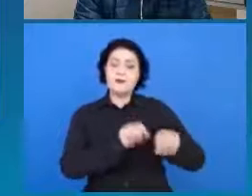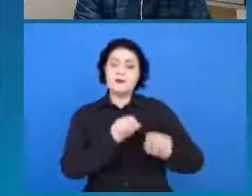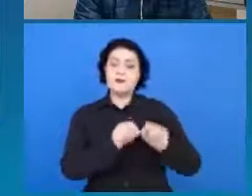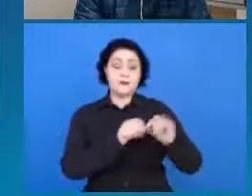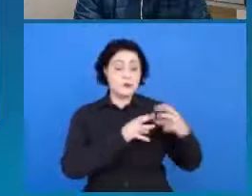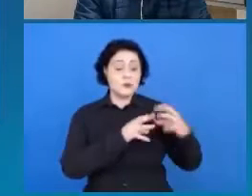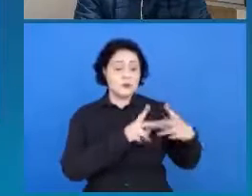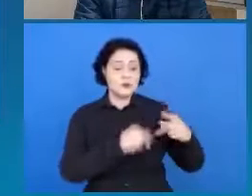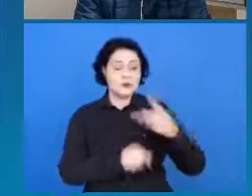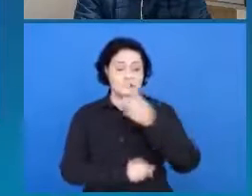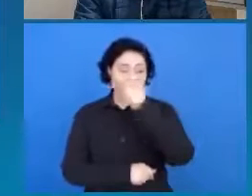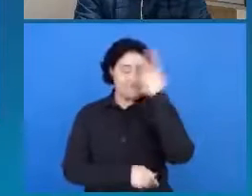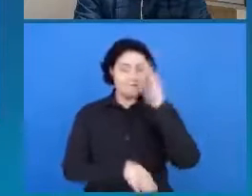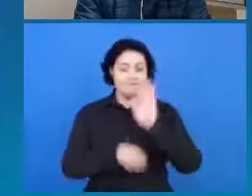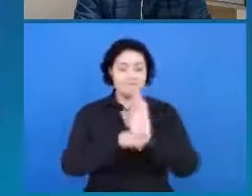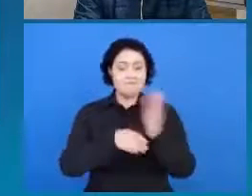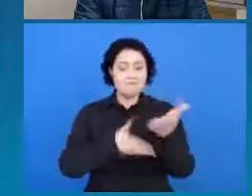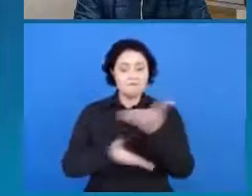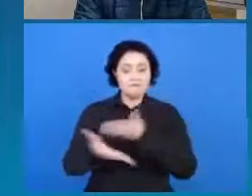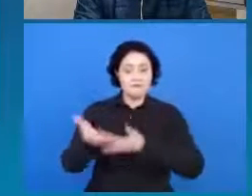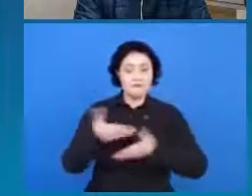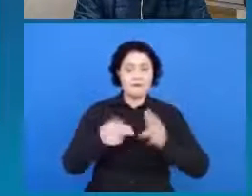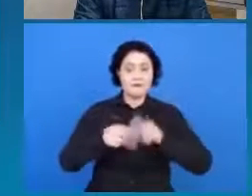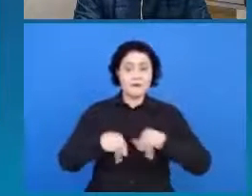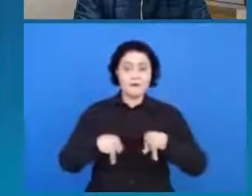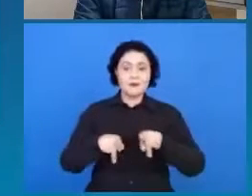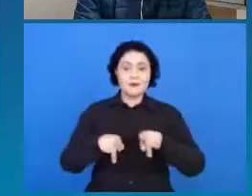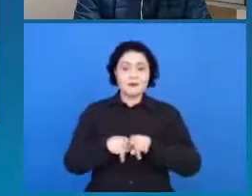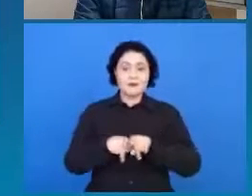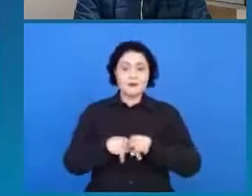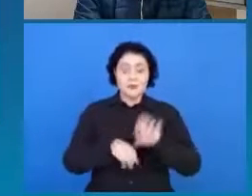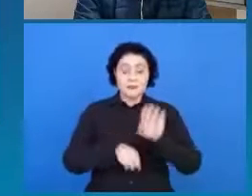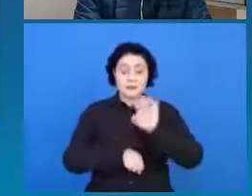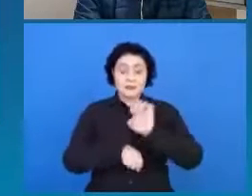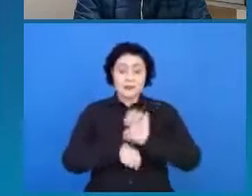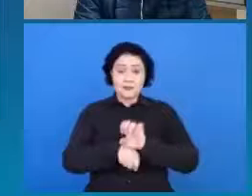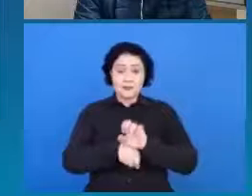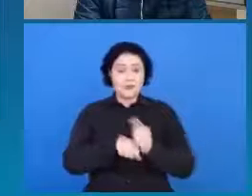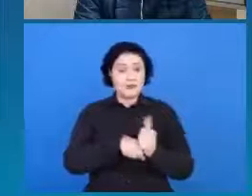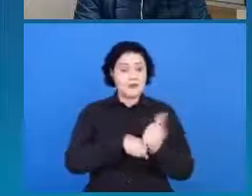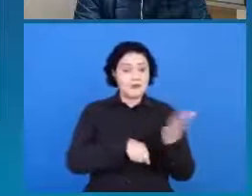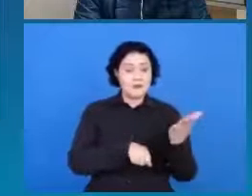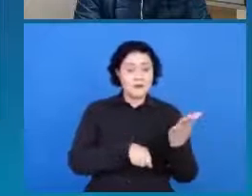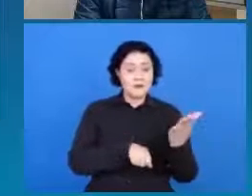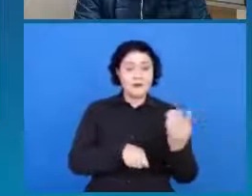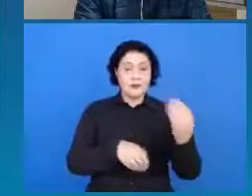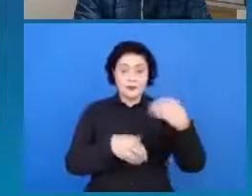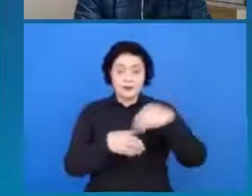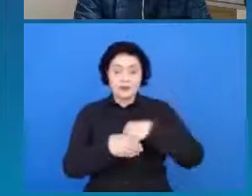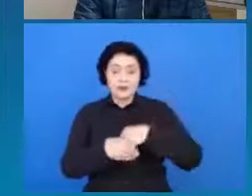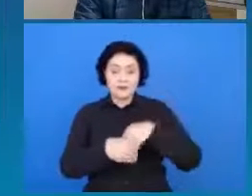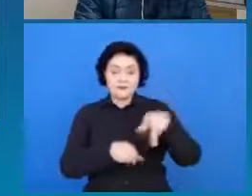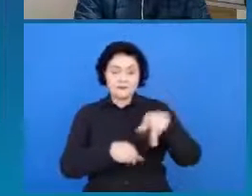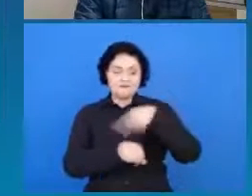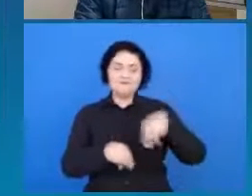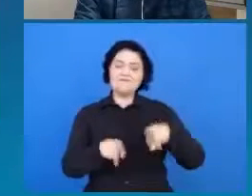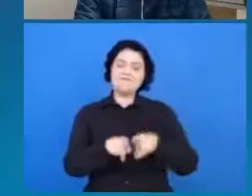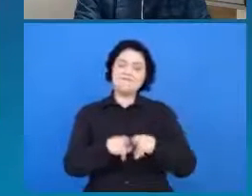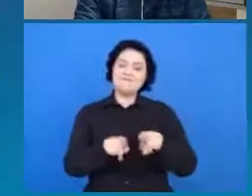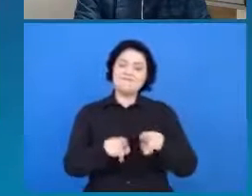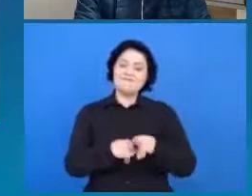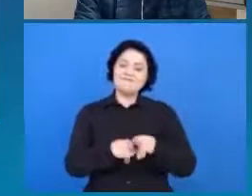todo mundo colabora então no nosso estado fora do nosso Estado fora do nosso país